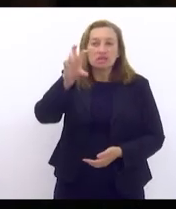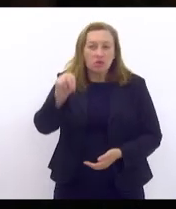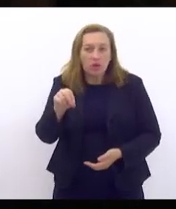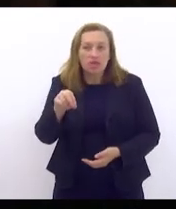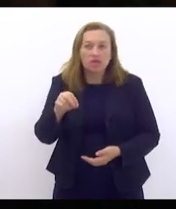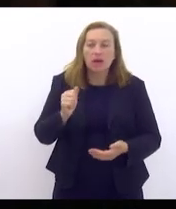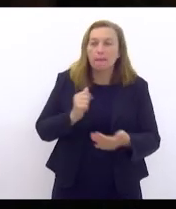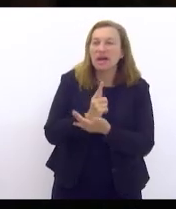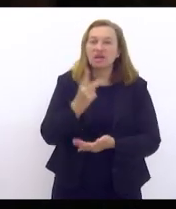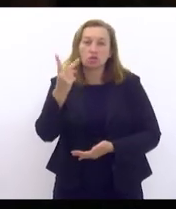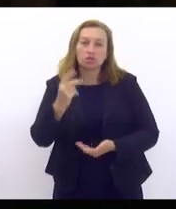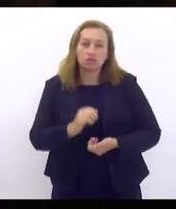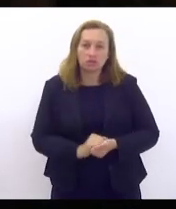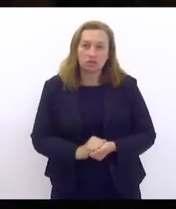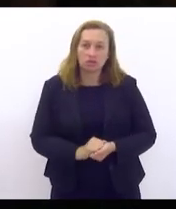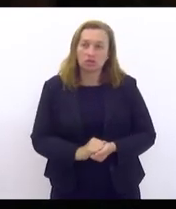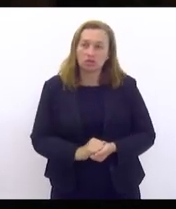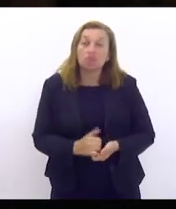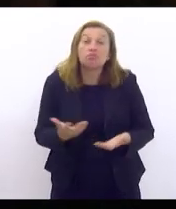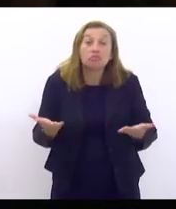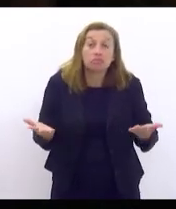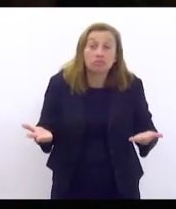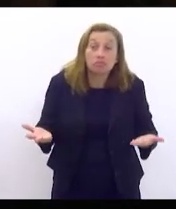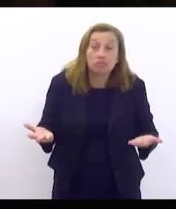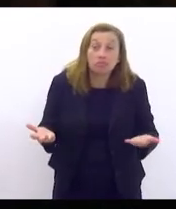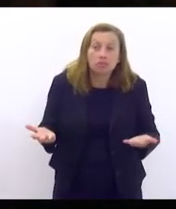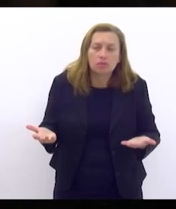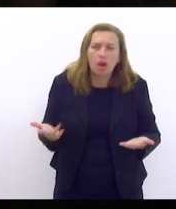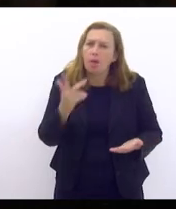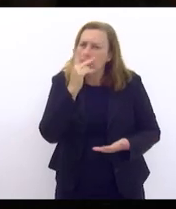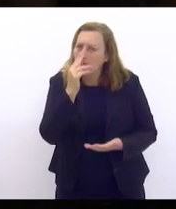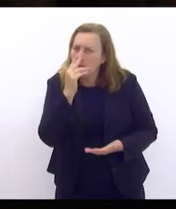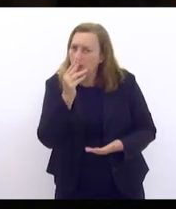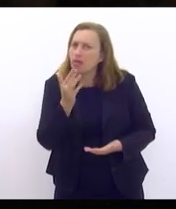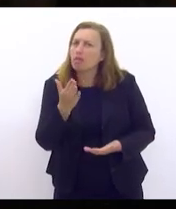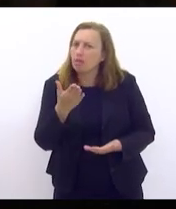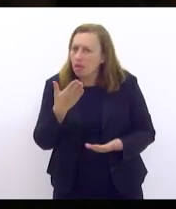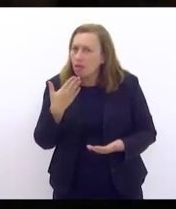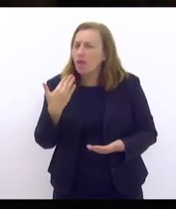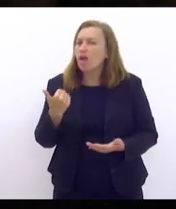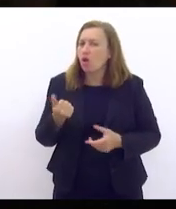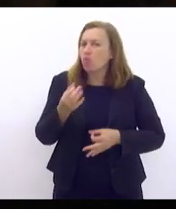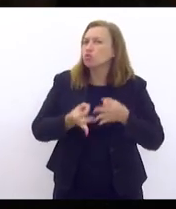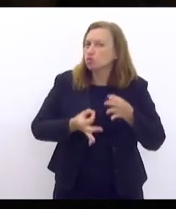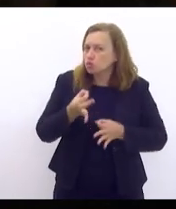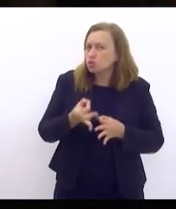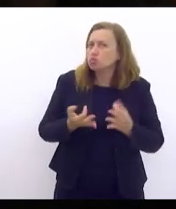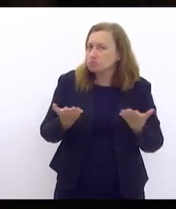paga dois me parece que seria Justiça